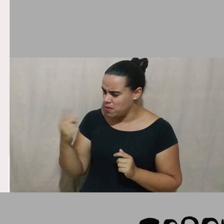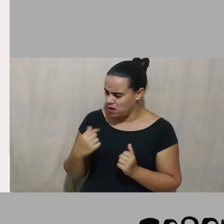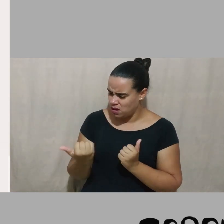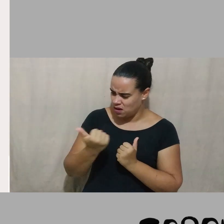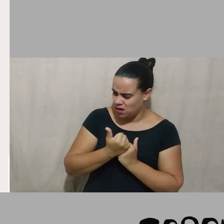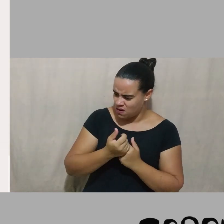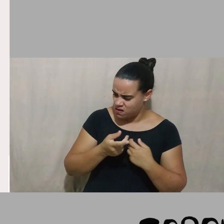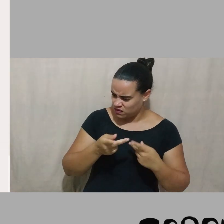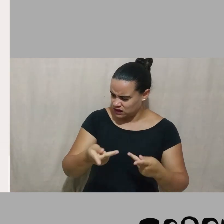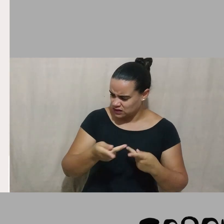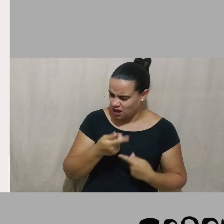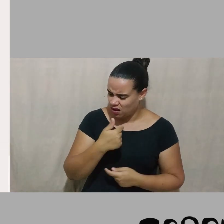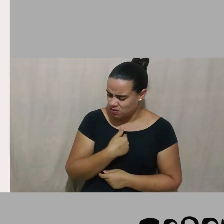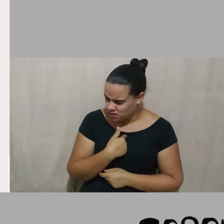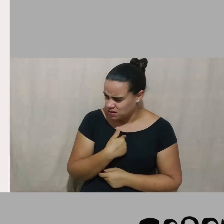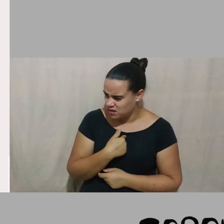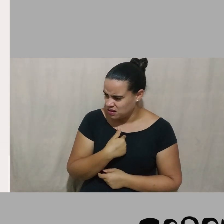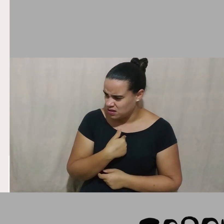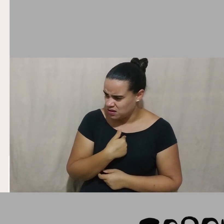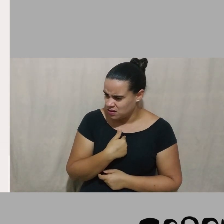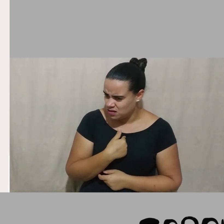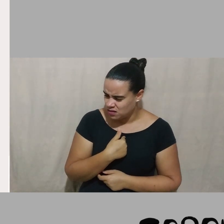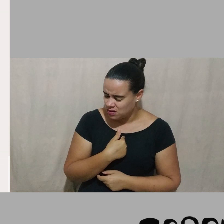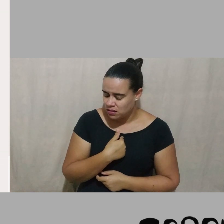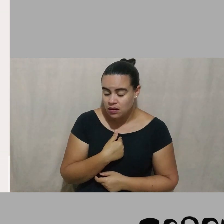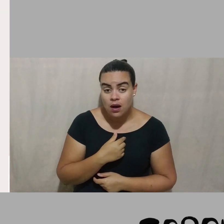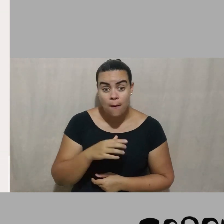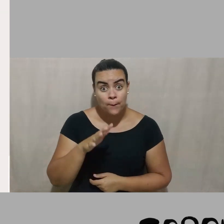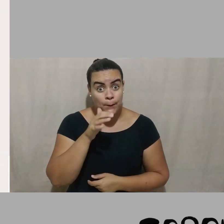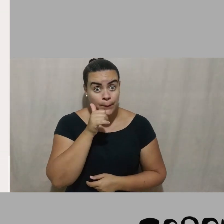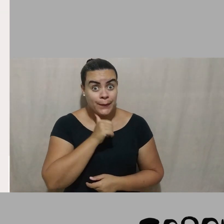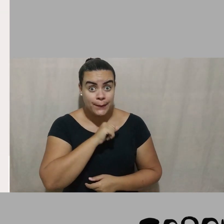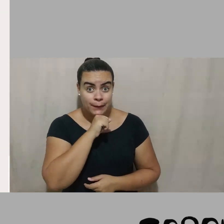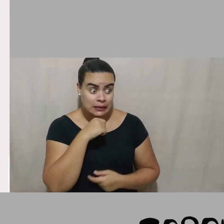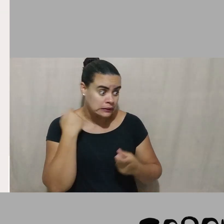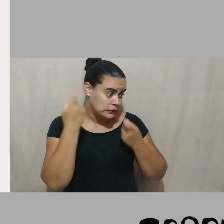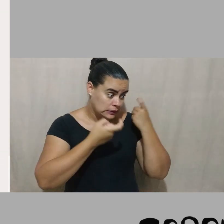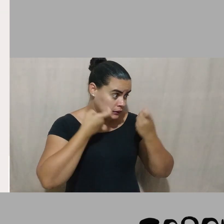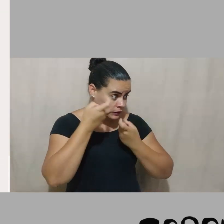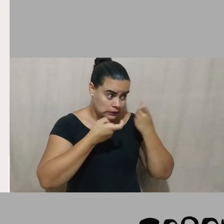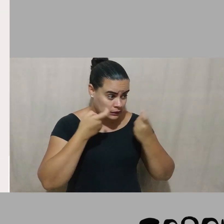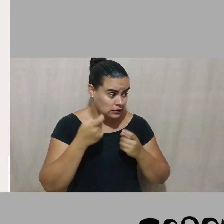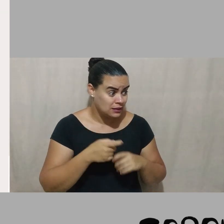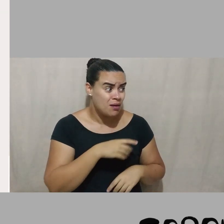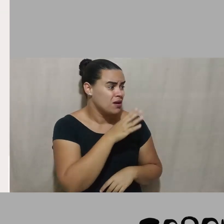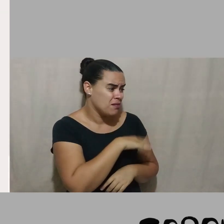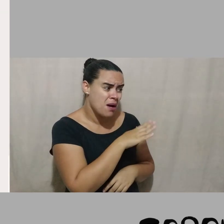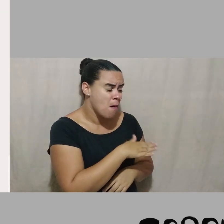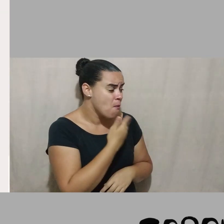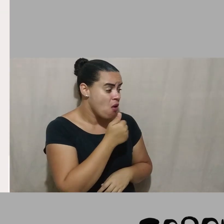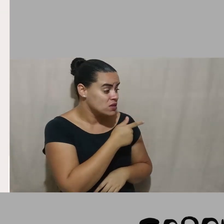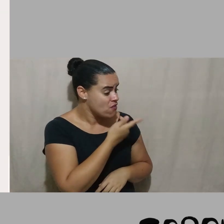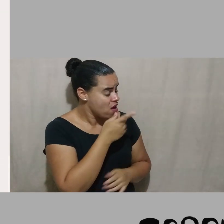Era como se tivesse perdido a agência sobre a minha própria existência. Desesperada, minha mãe tentou ajudar. Por que não se apresenta